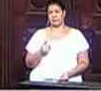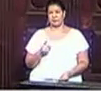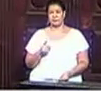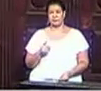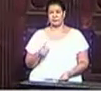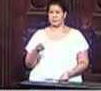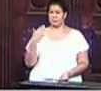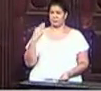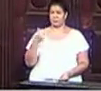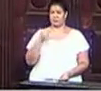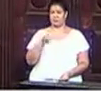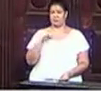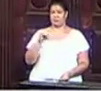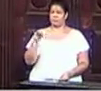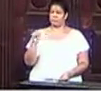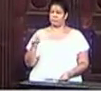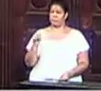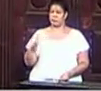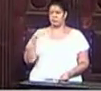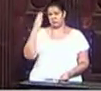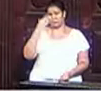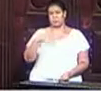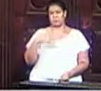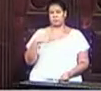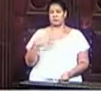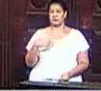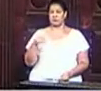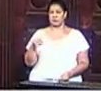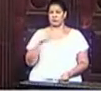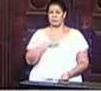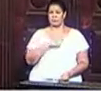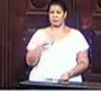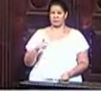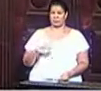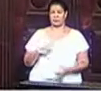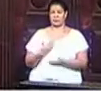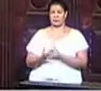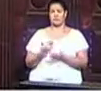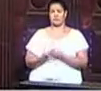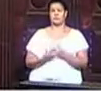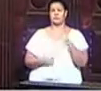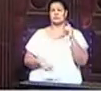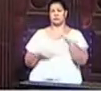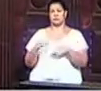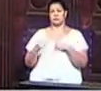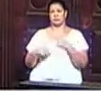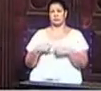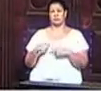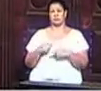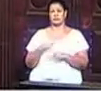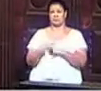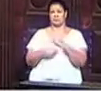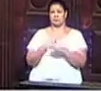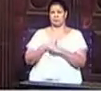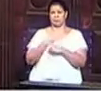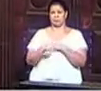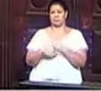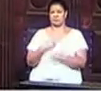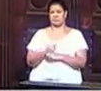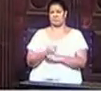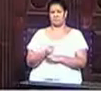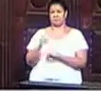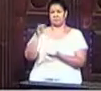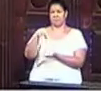98, prometeu-se a São Gonçalo que ia fazer um estudo para depois implantar. Estudou-se, passou de 20 anos e não implantaram